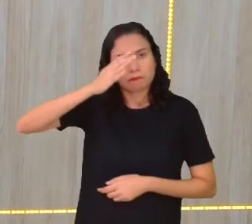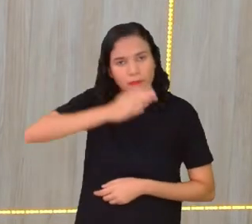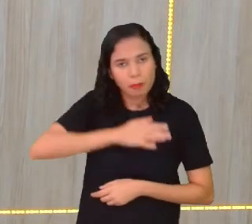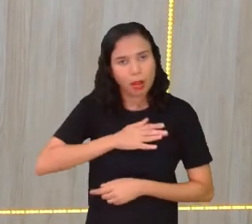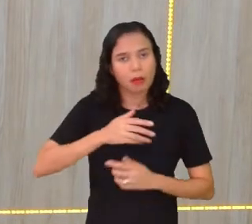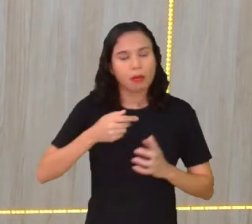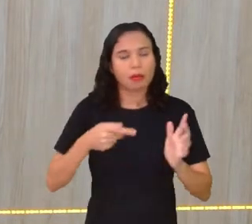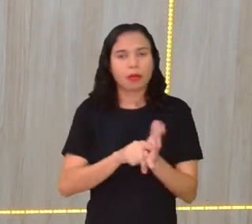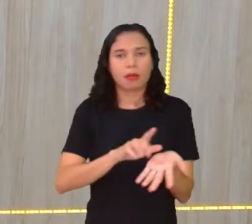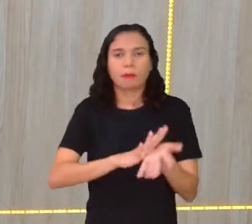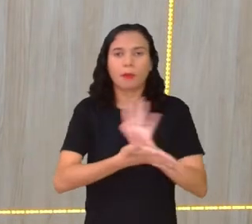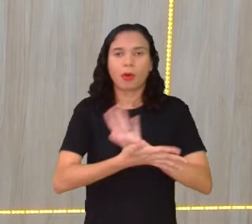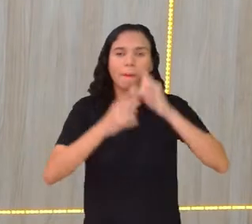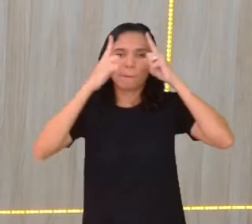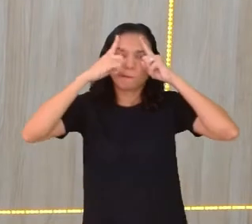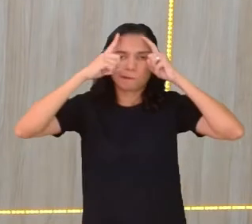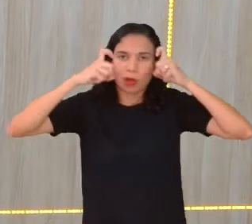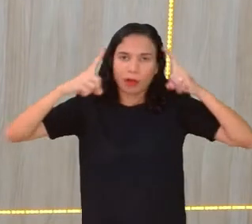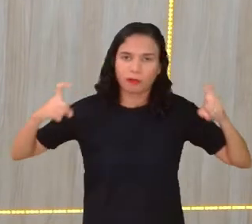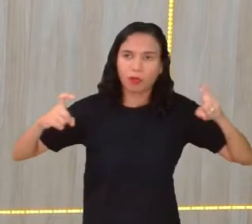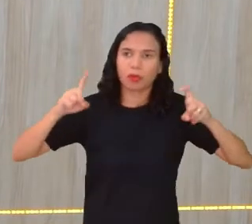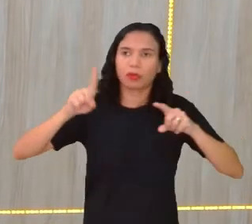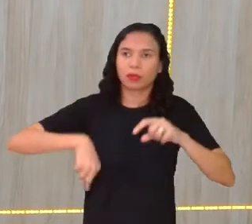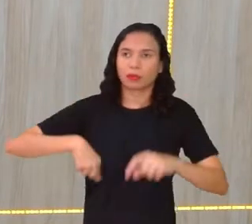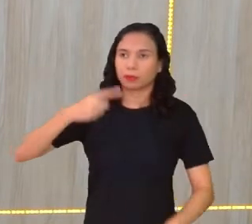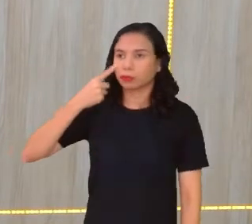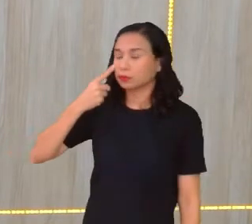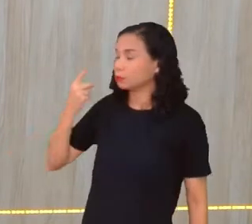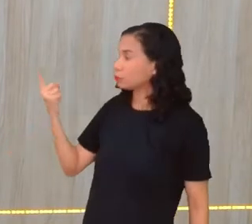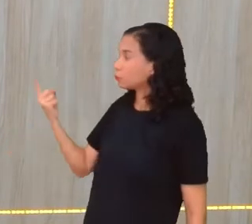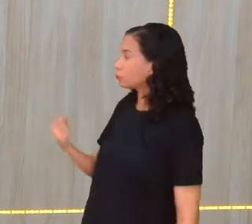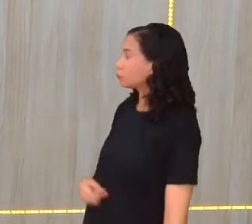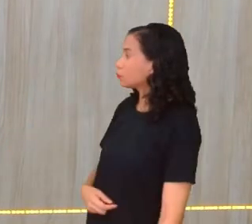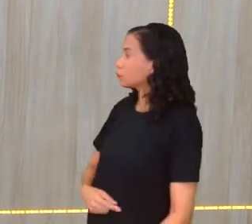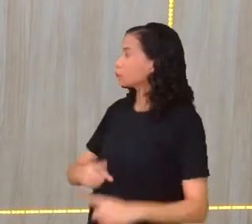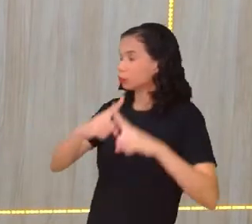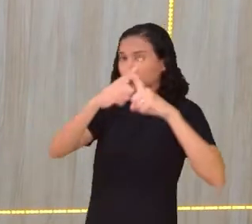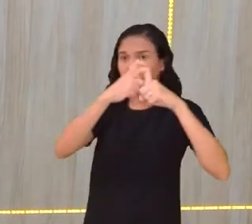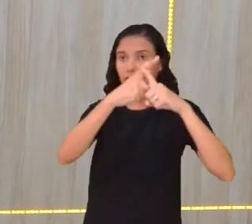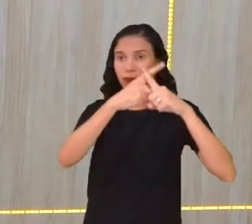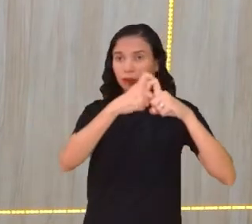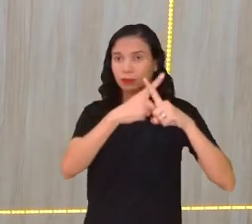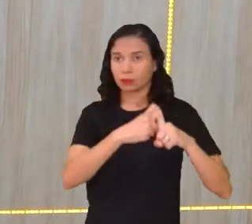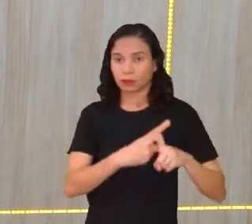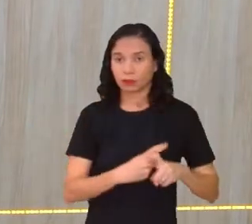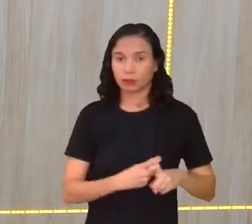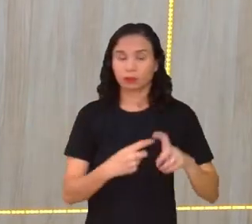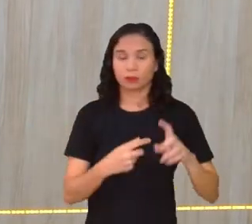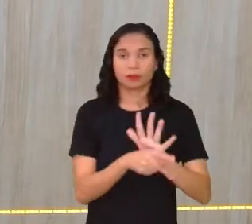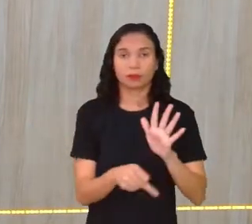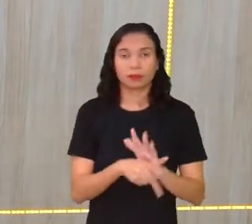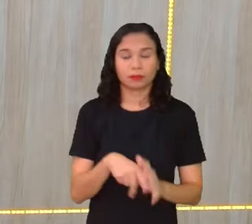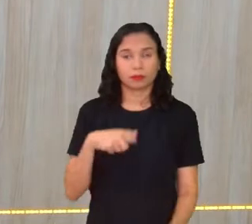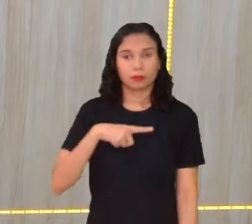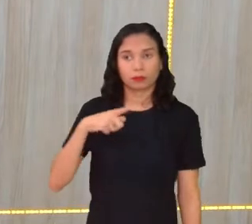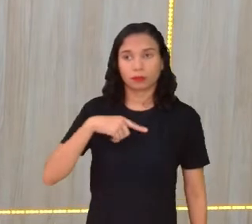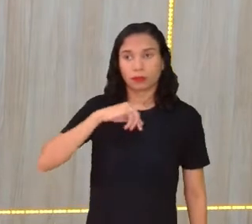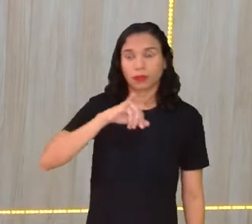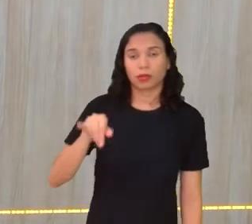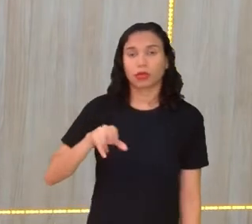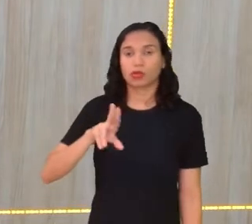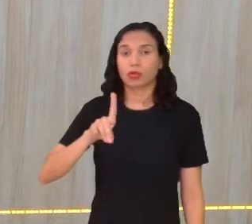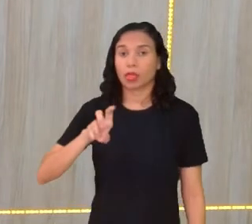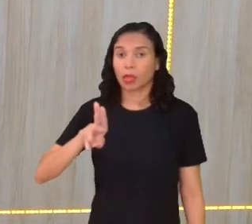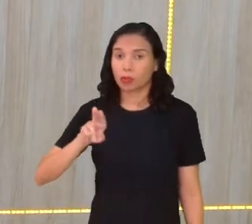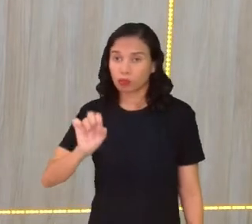da história da humanidade, que foi o Holocausto. Né? Então aqui, ó, a imagem, ó, dos judeus, né, presos aí nos guetos, né, e